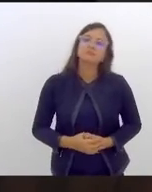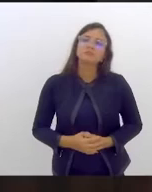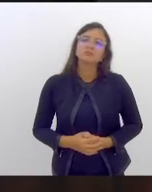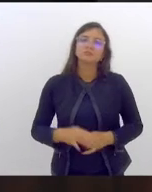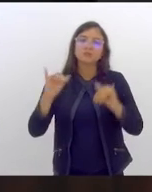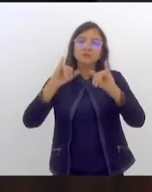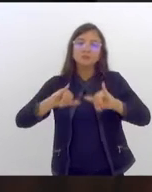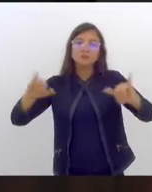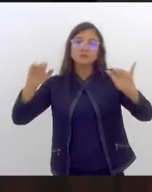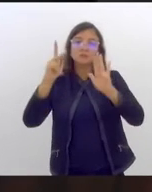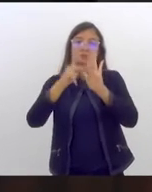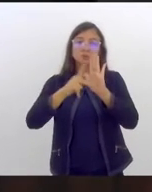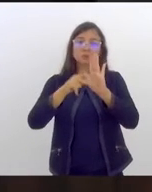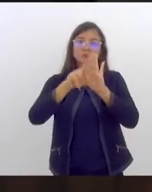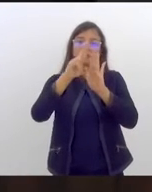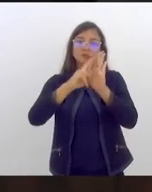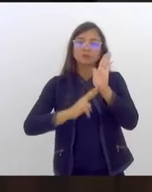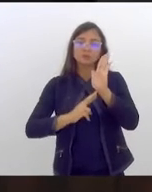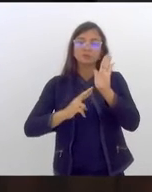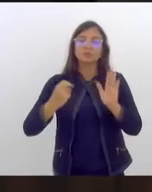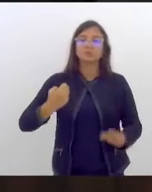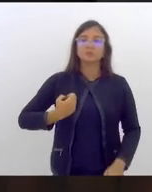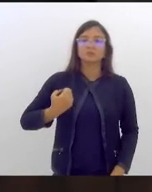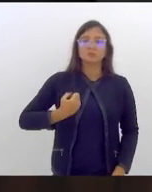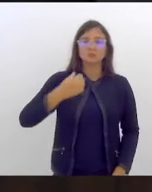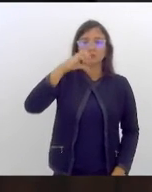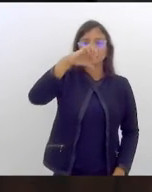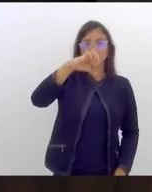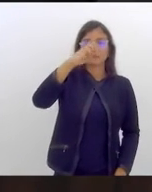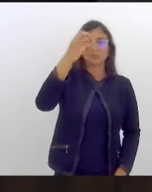anuncia o projeto de resolução número 931